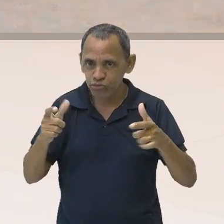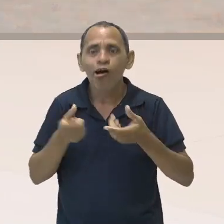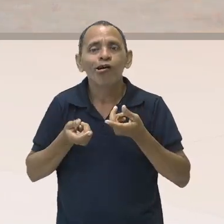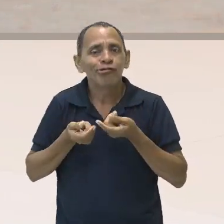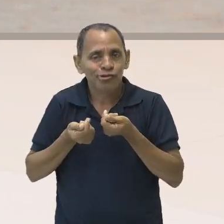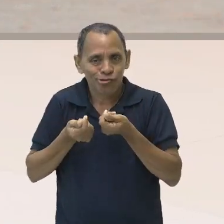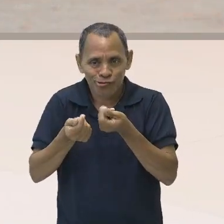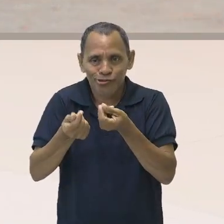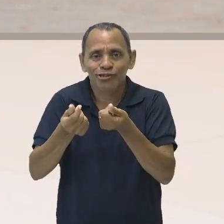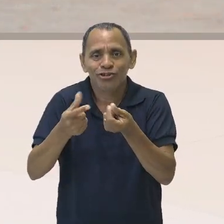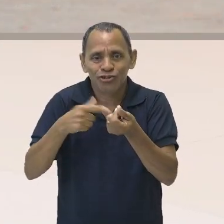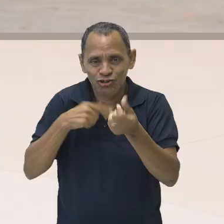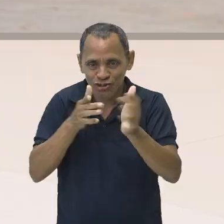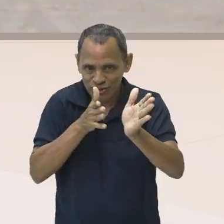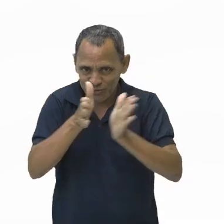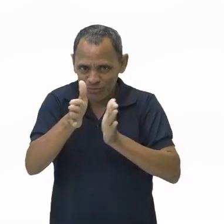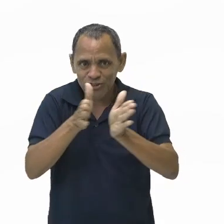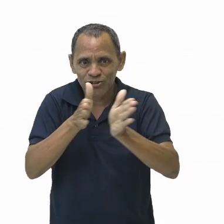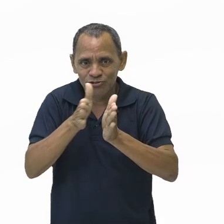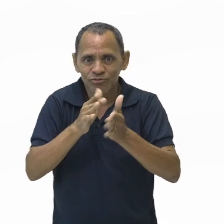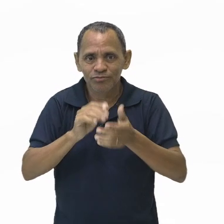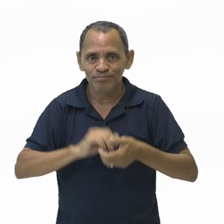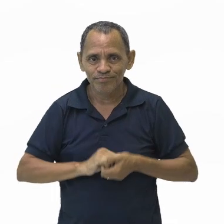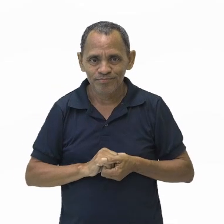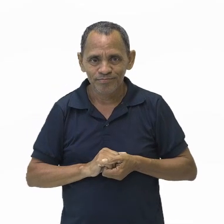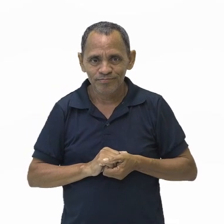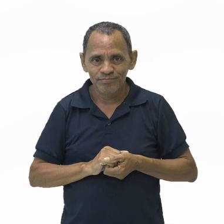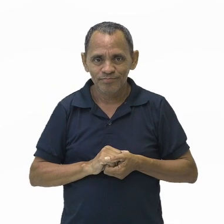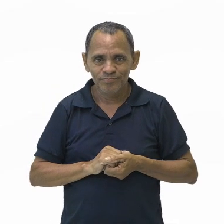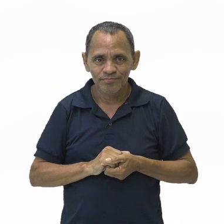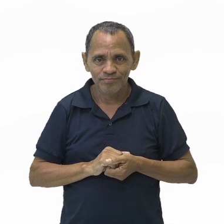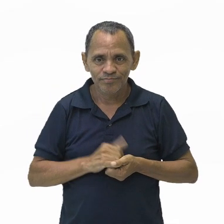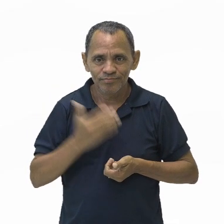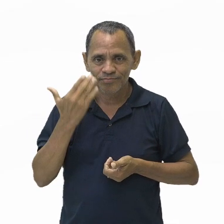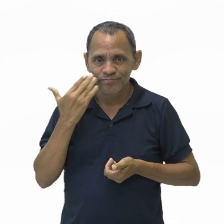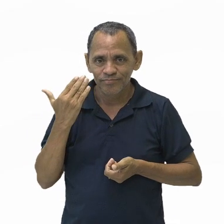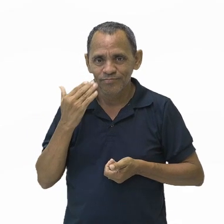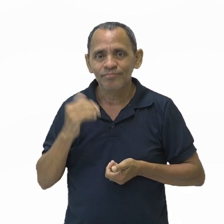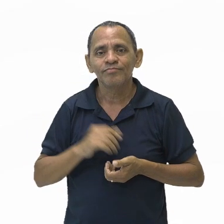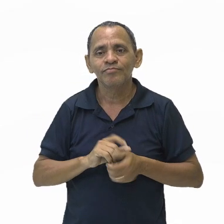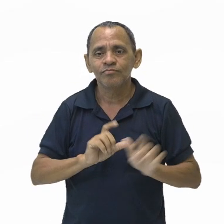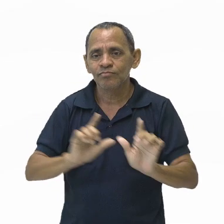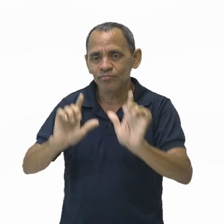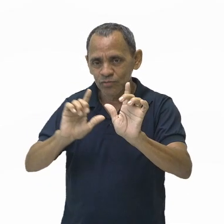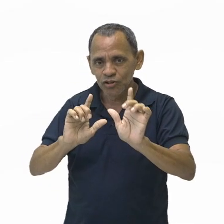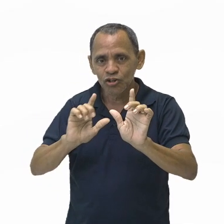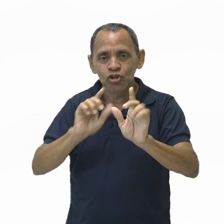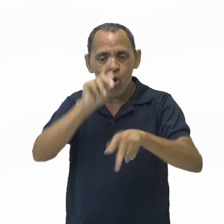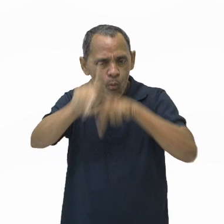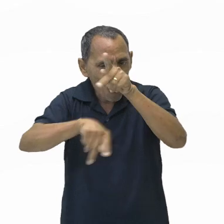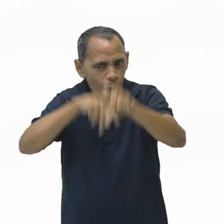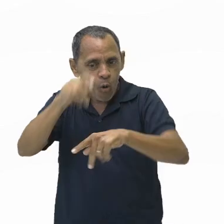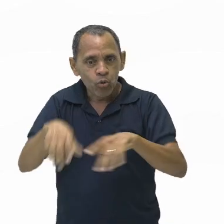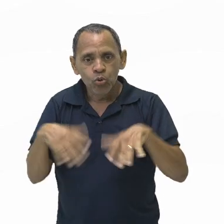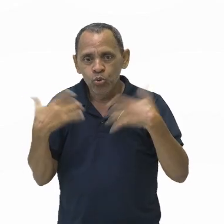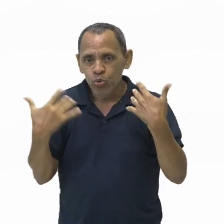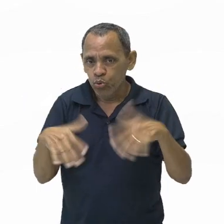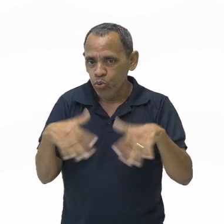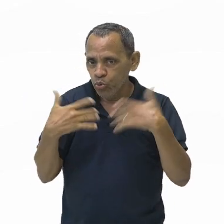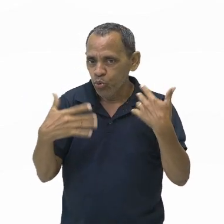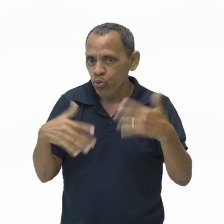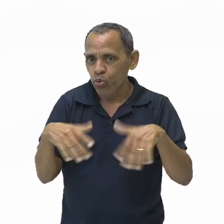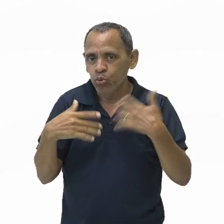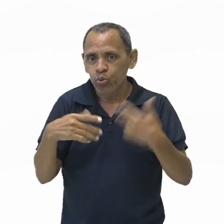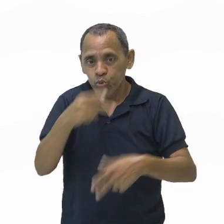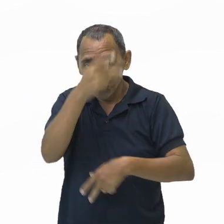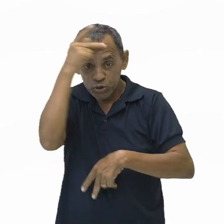então houve um crescimento muito grande, como a gente vai ver na próxima tela aí também, né? Muita gente, né? Muitas pessoas envolvidas, isso